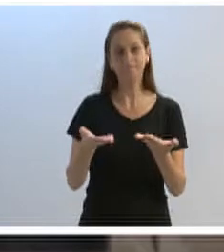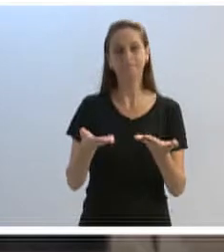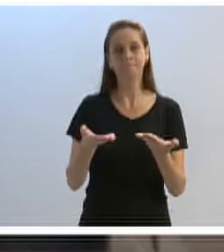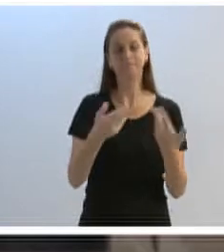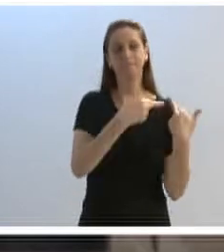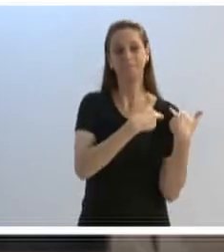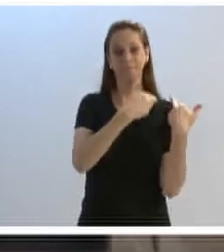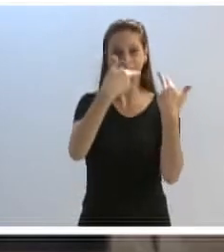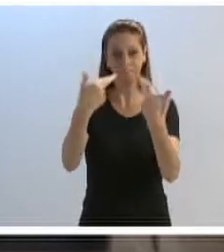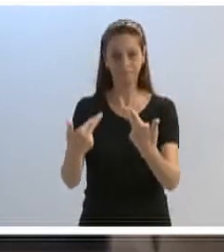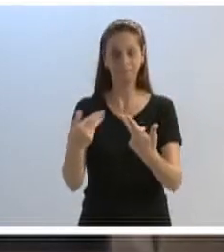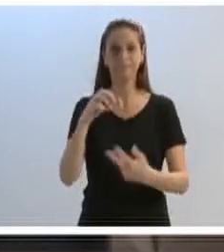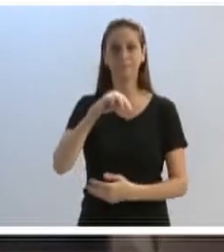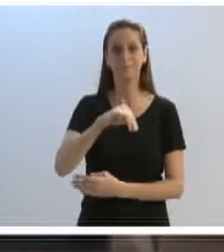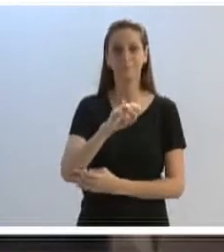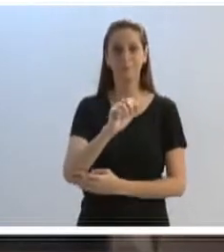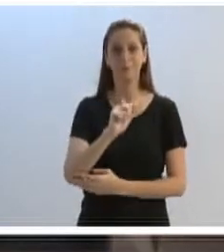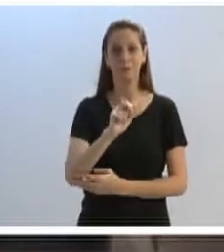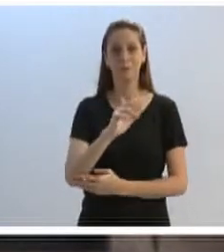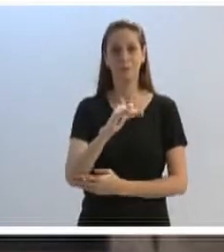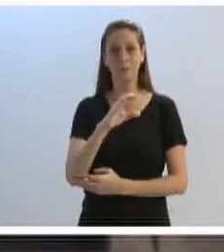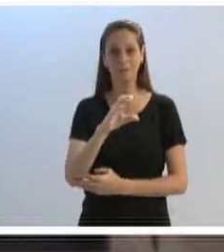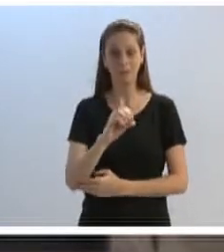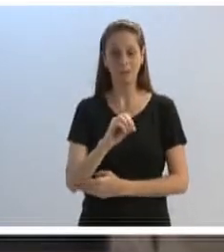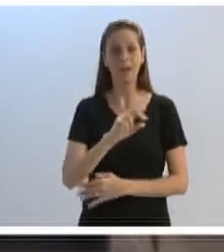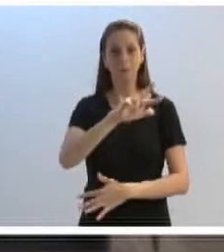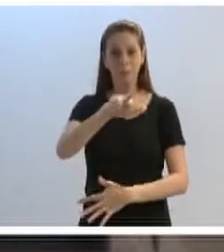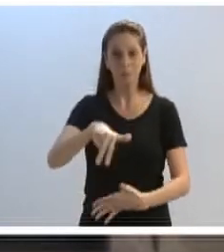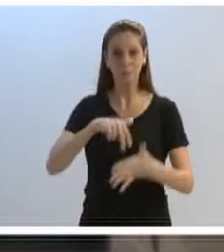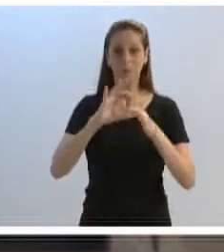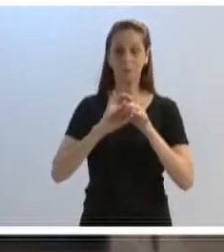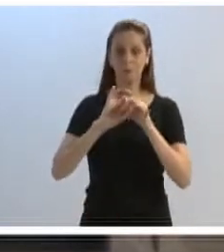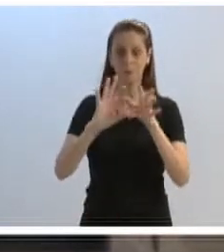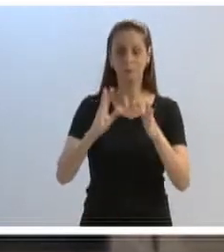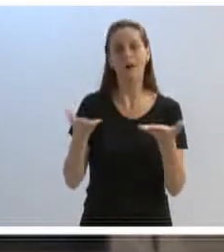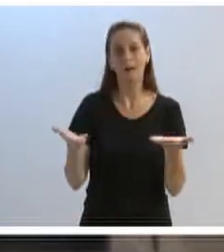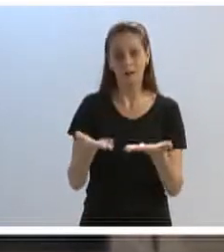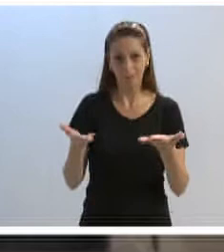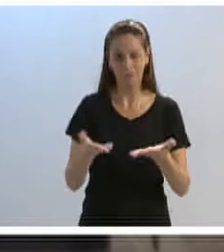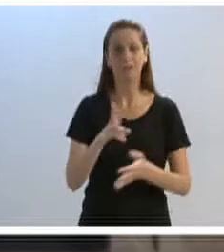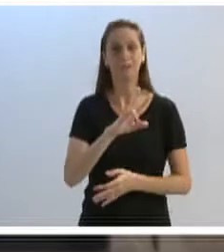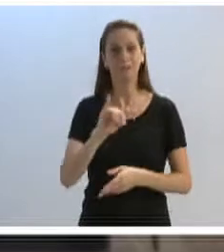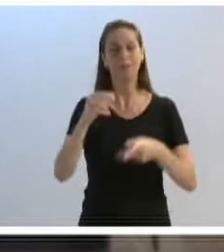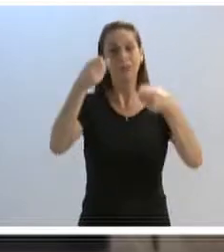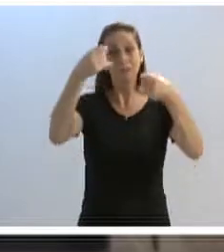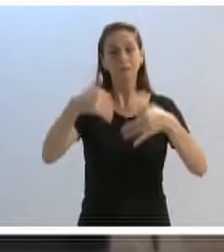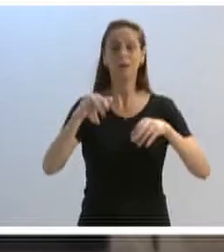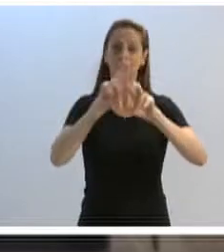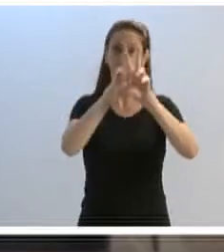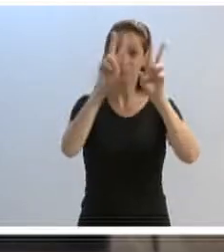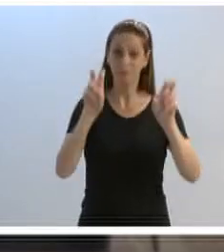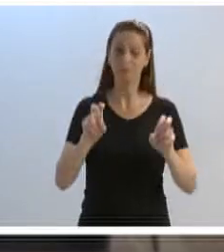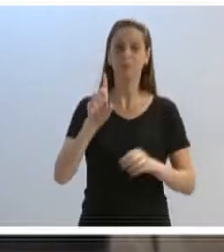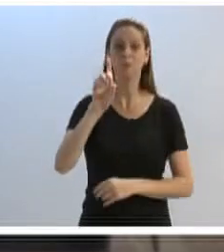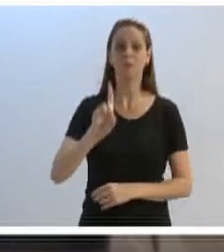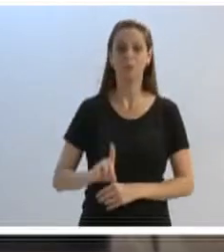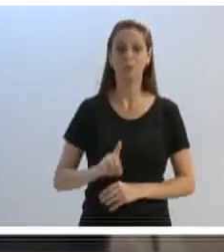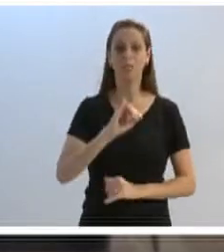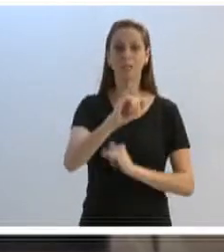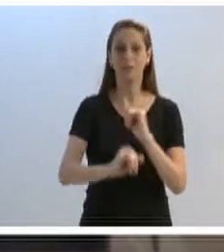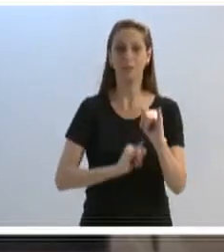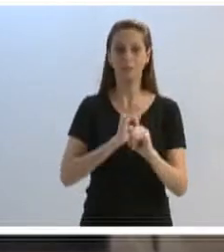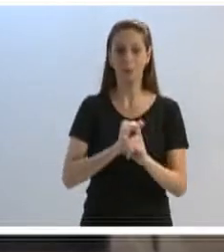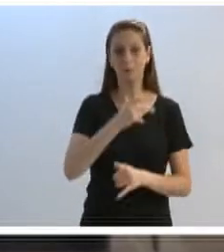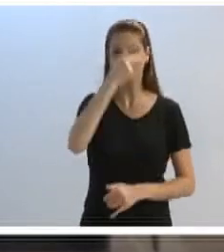Krause de Matos, coordenador do Conselho Municipal de Direitos de Pessoa com Deficiência, que irá falar sobre o Dia Internacional da Pessoa com